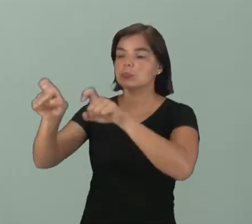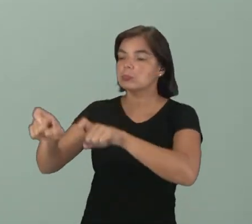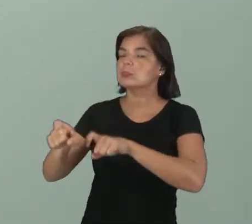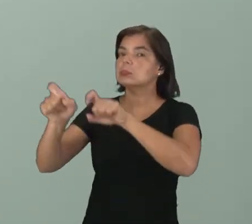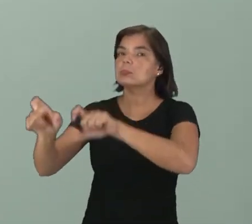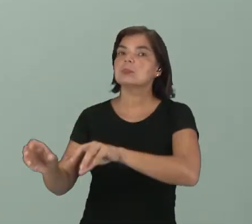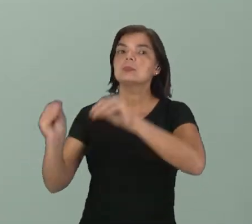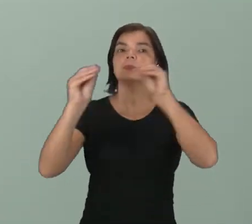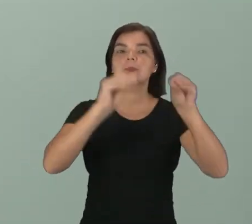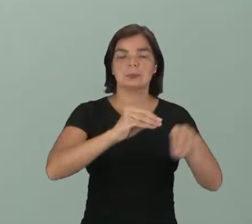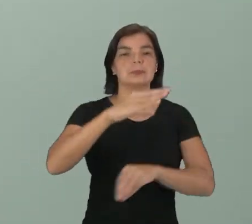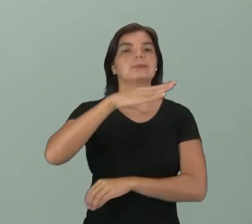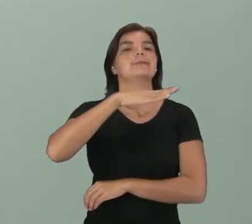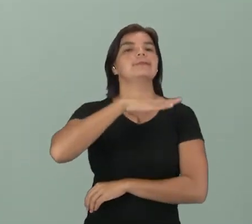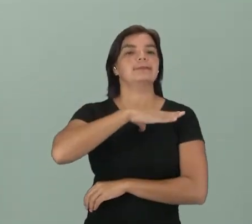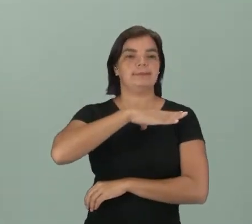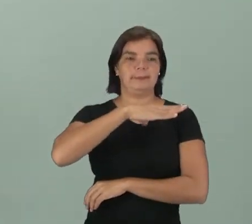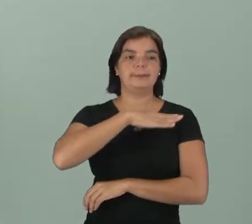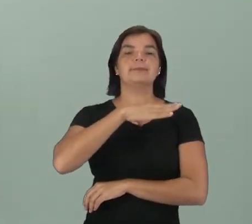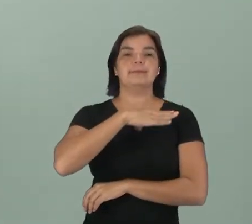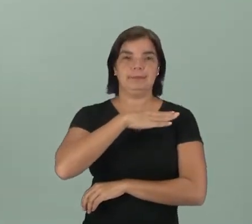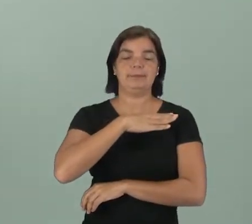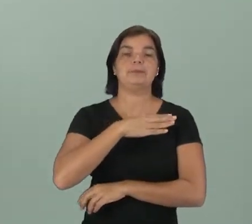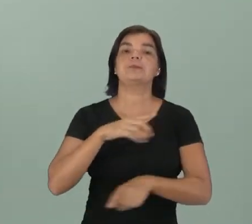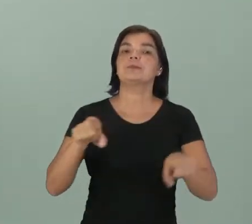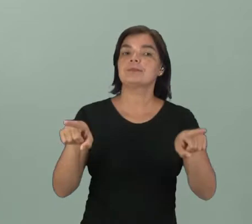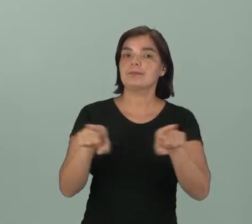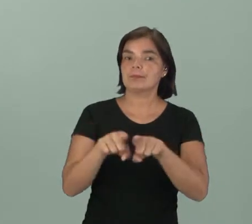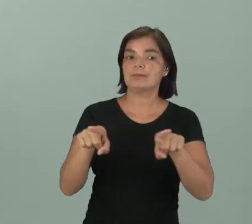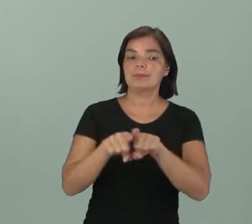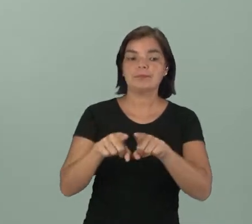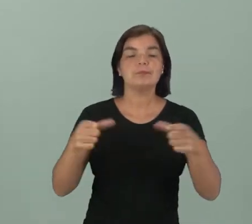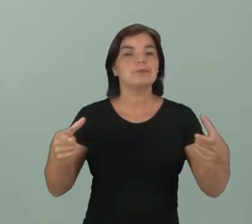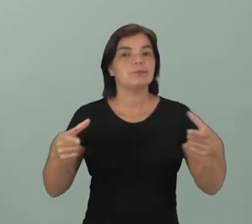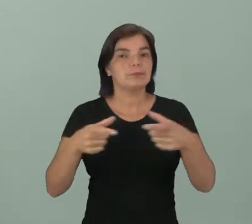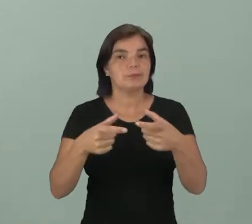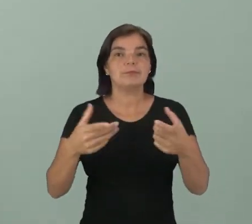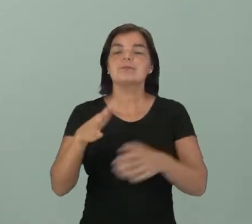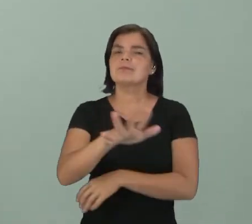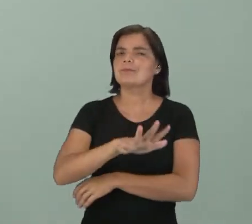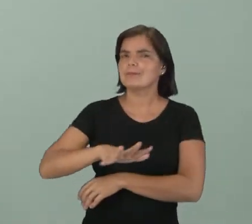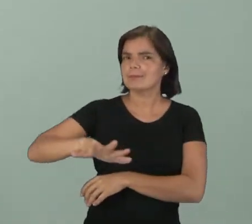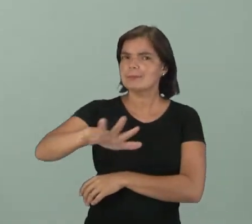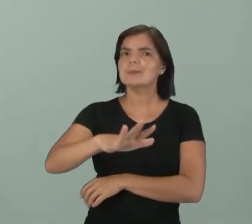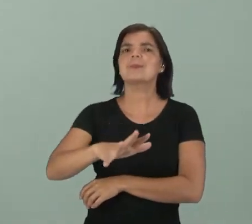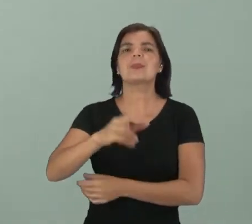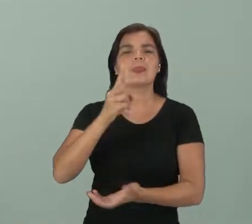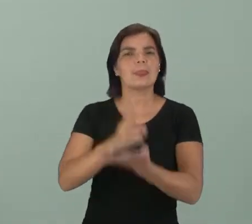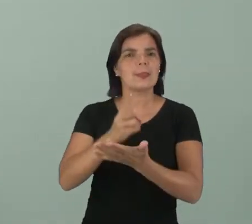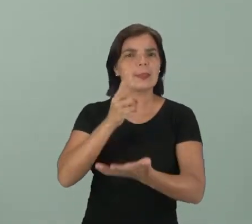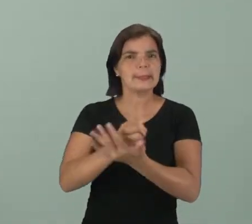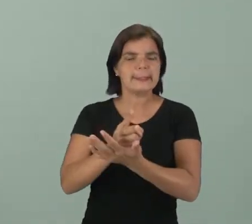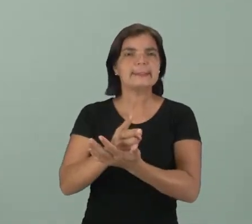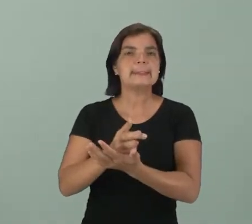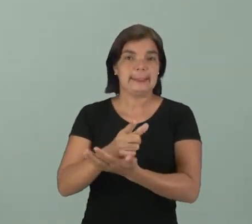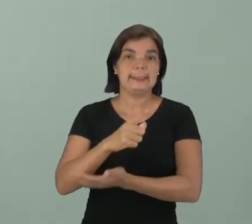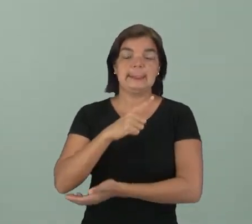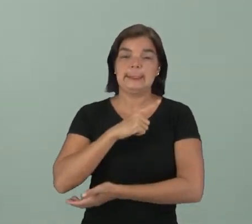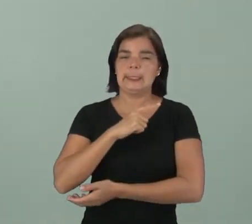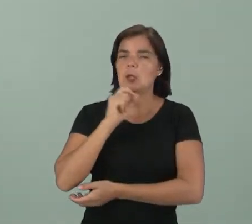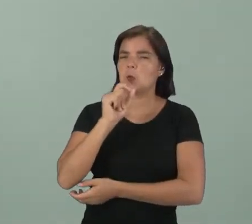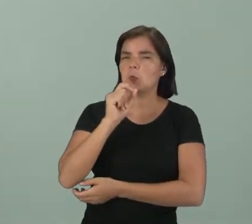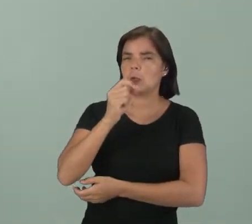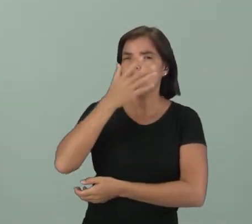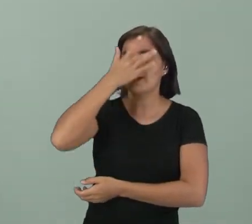em direção às grandes cidades médias ou até mesmo pequenas geralmente têm na na